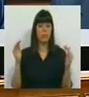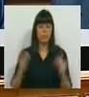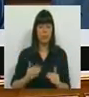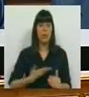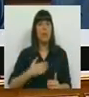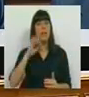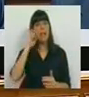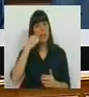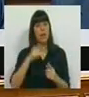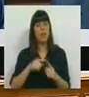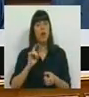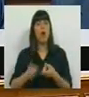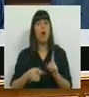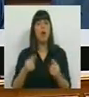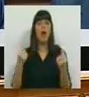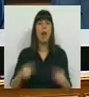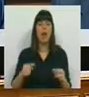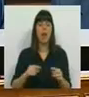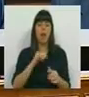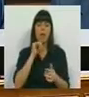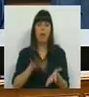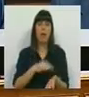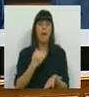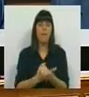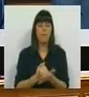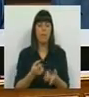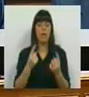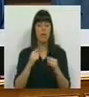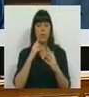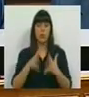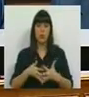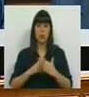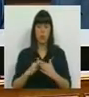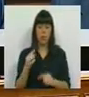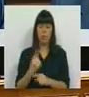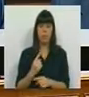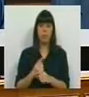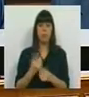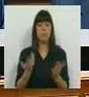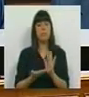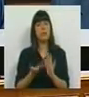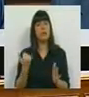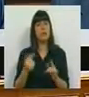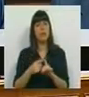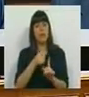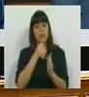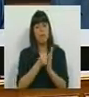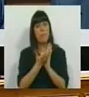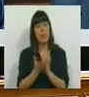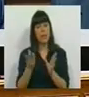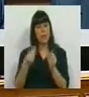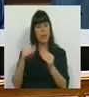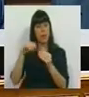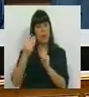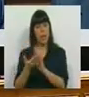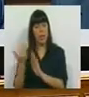o déficit, naquilo que ele tem de permanente e também de estrutural, retiradas as medidas